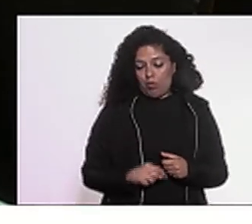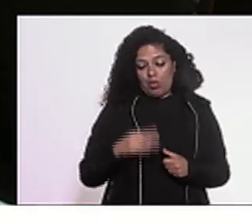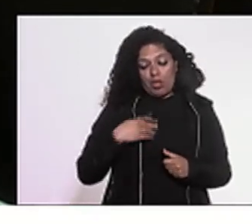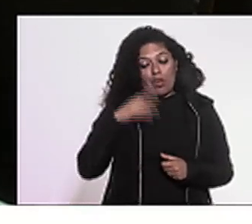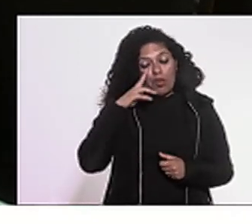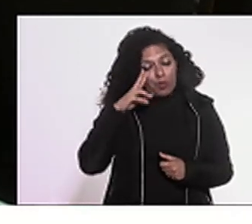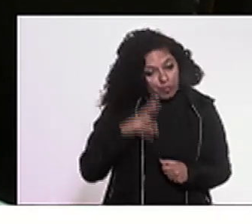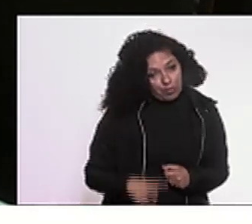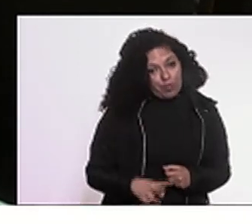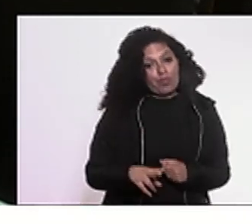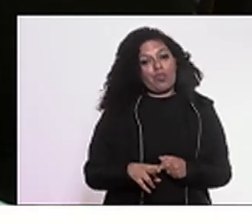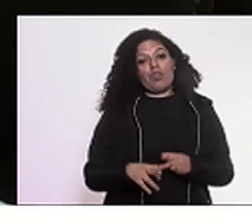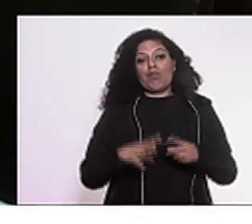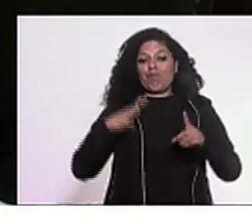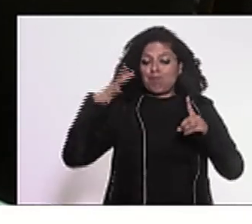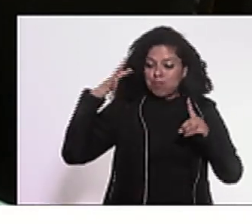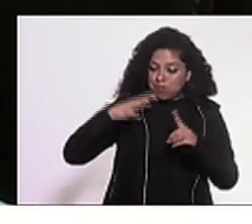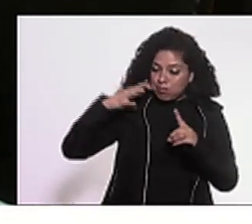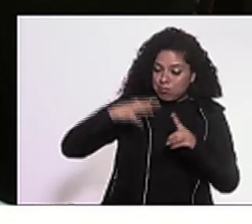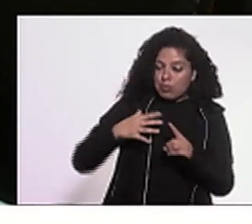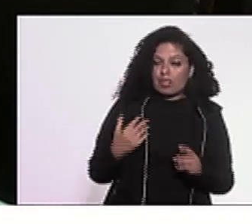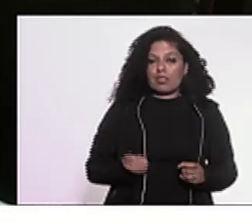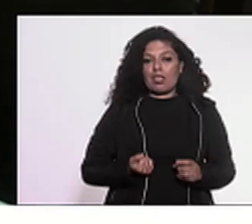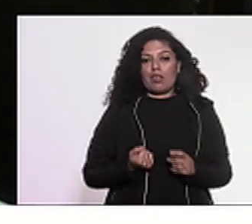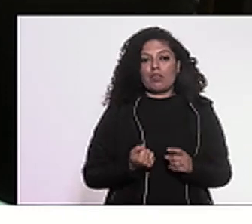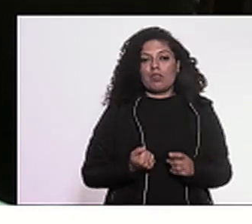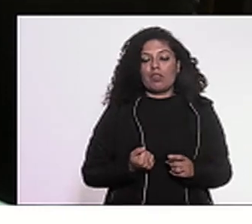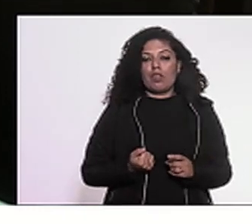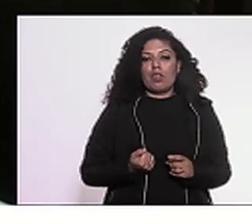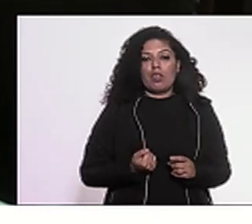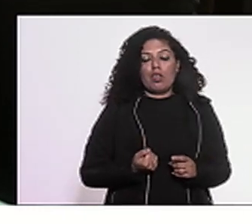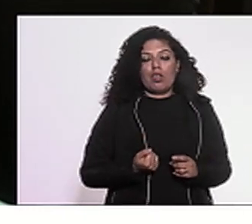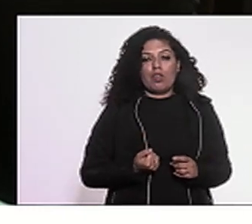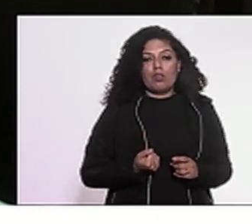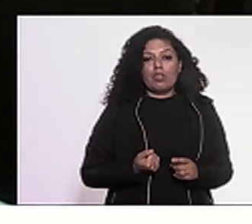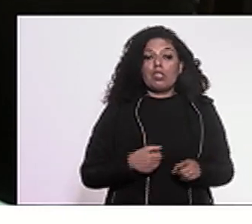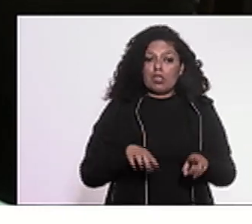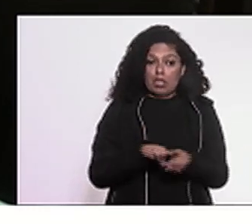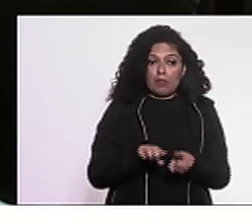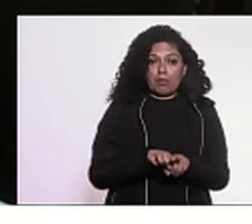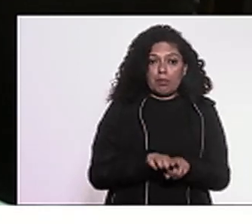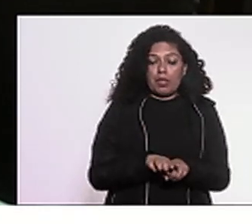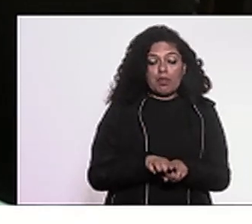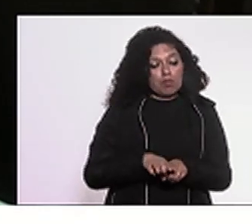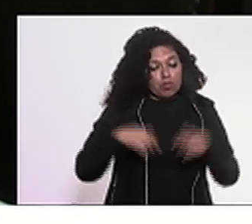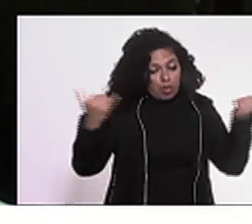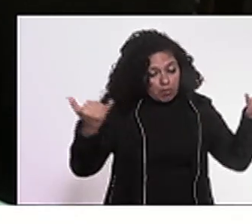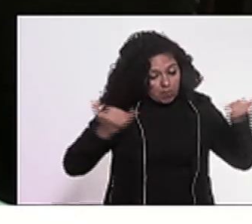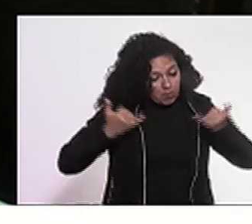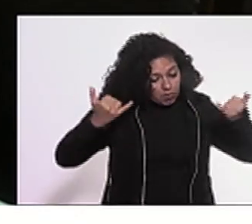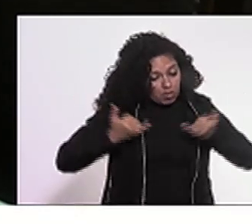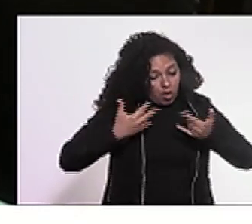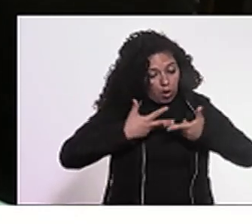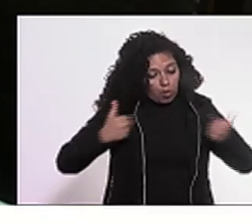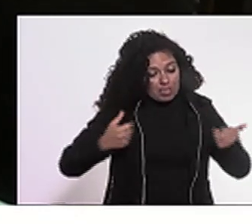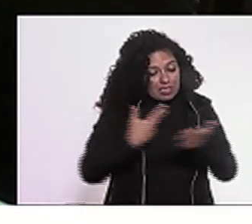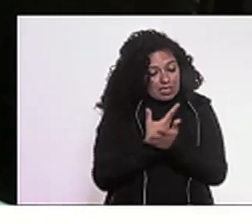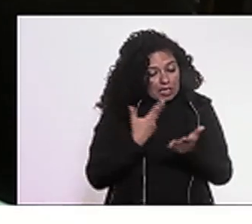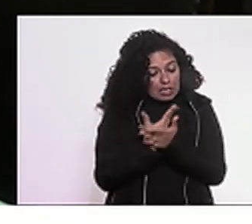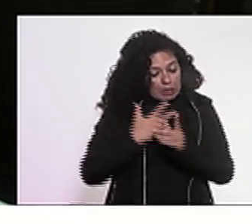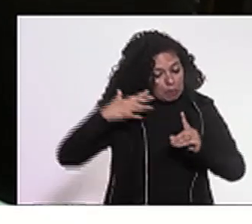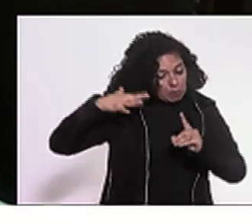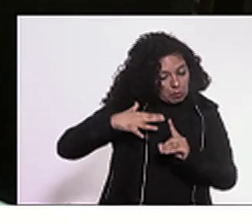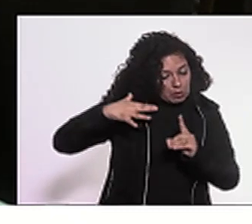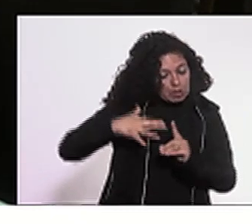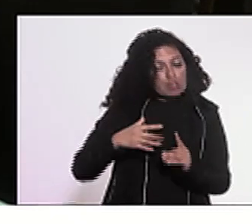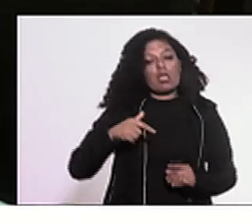de vários assédios, inclusive eles funcionais, e receber a denúncia desses servidores. Conforme acaba de